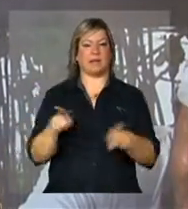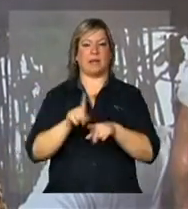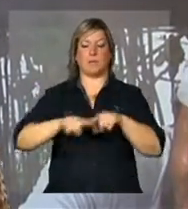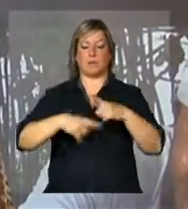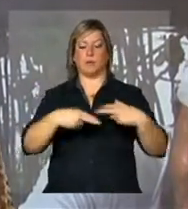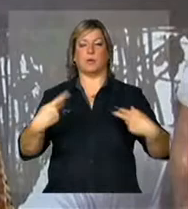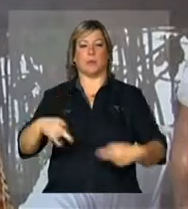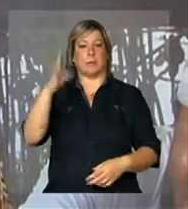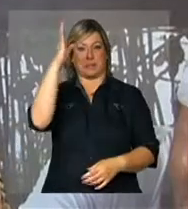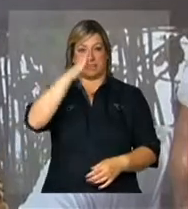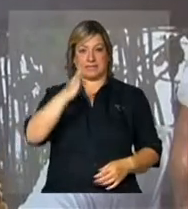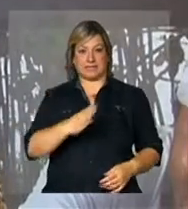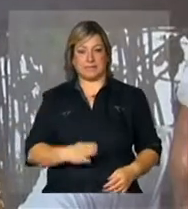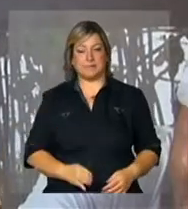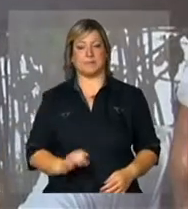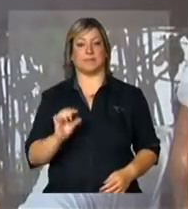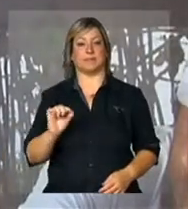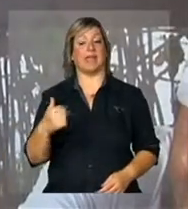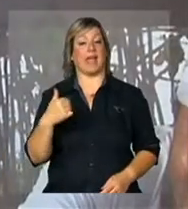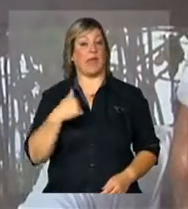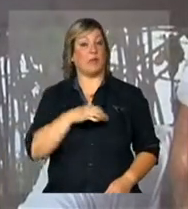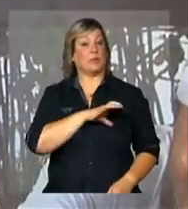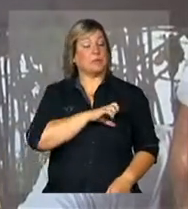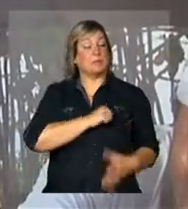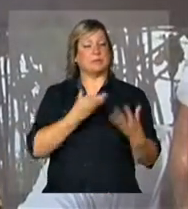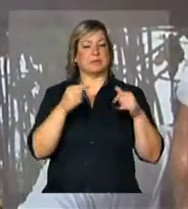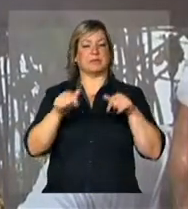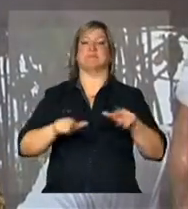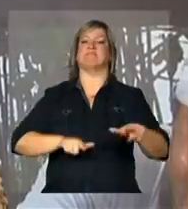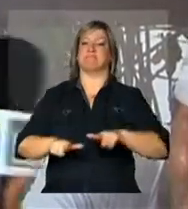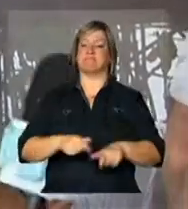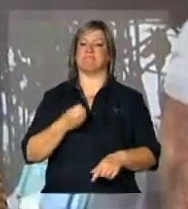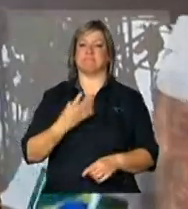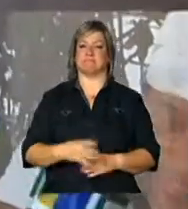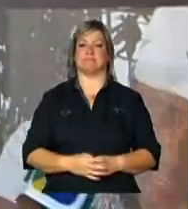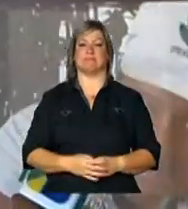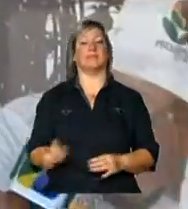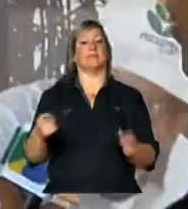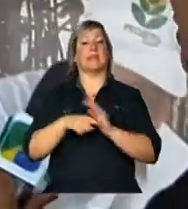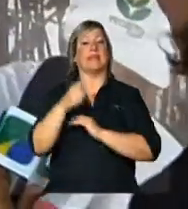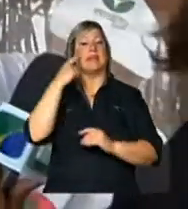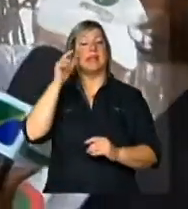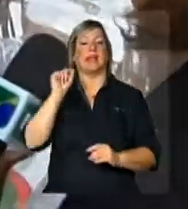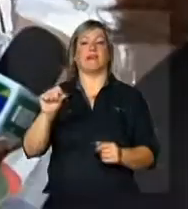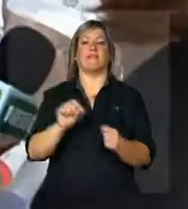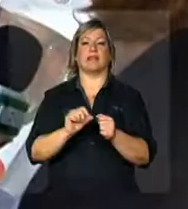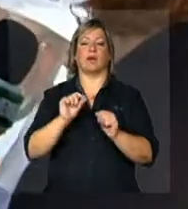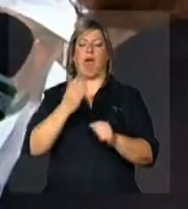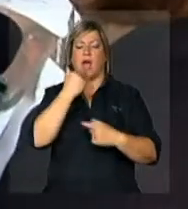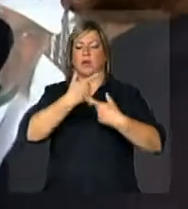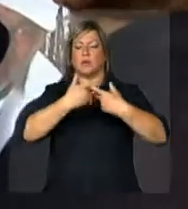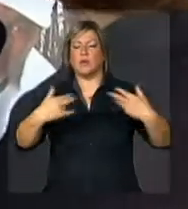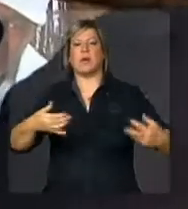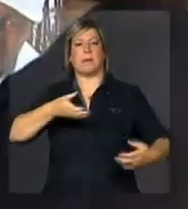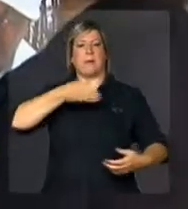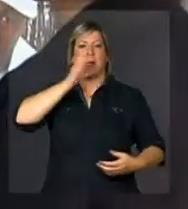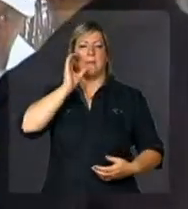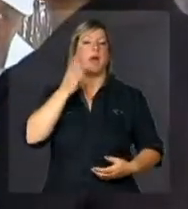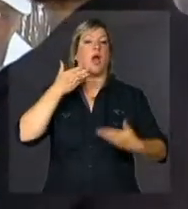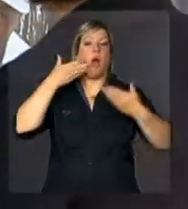produtos brasileiros. Eu sou fã número um dessa iniciativa. A ideia é fazer com que alimentos,